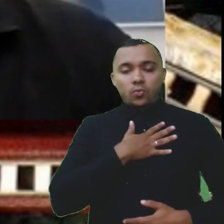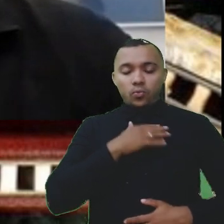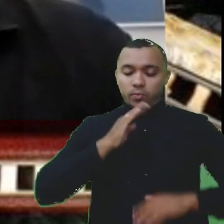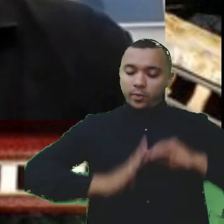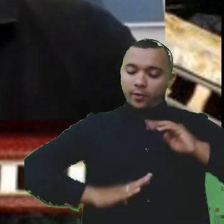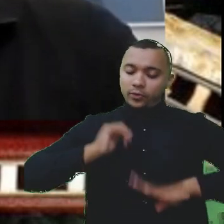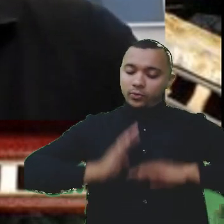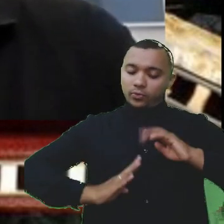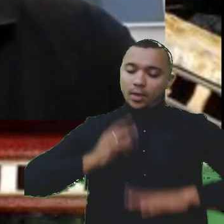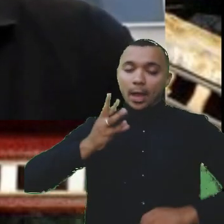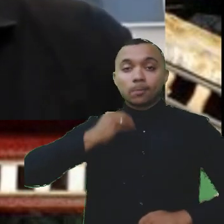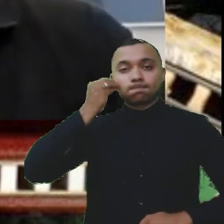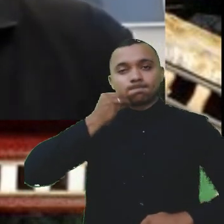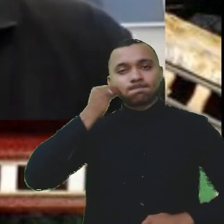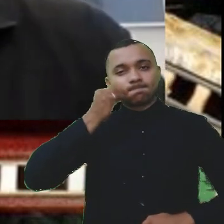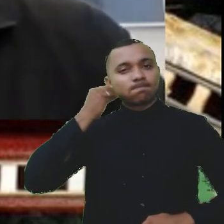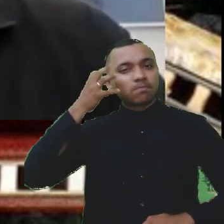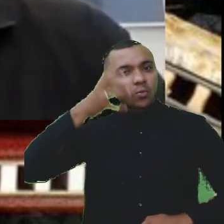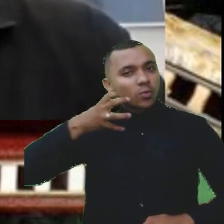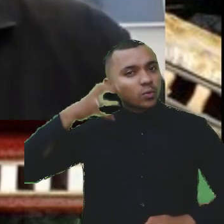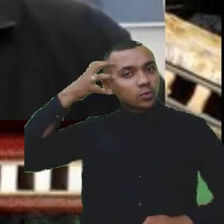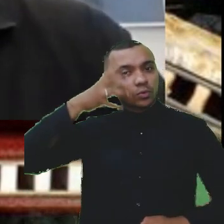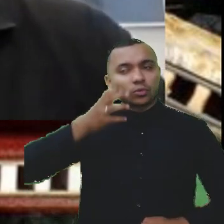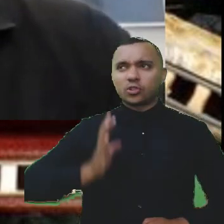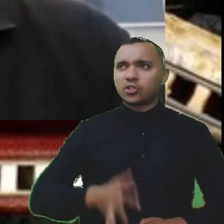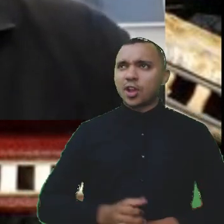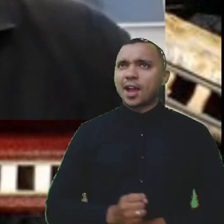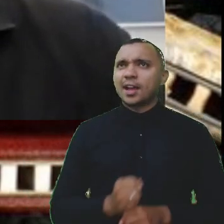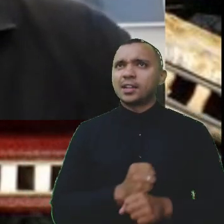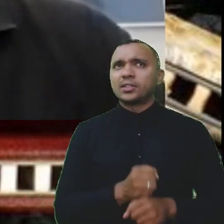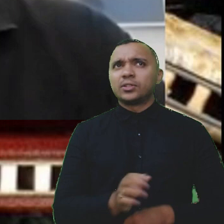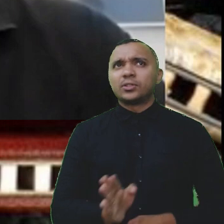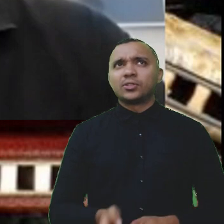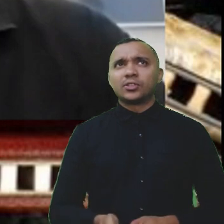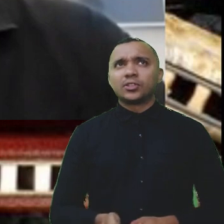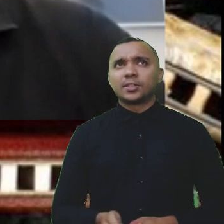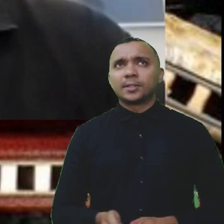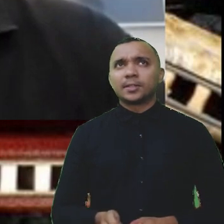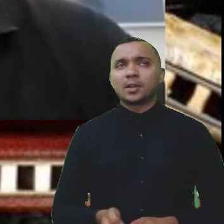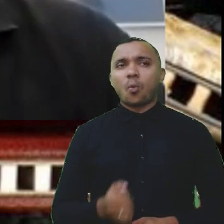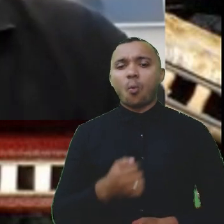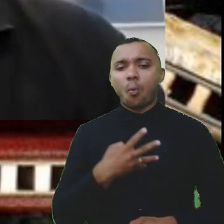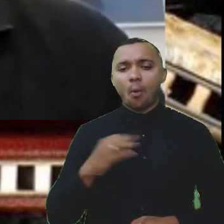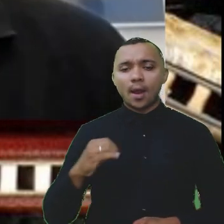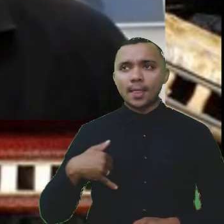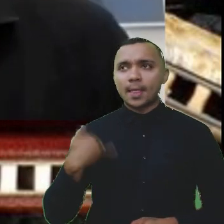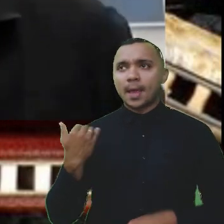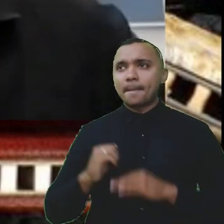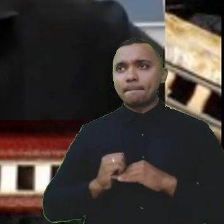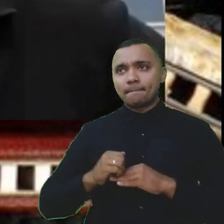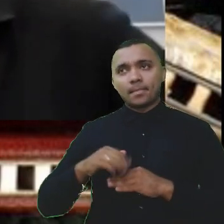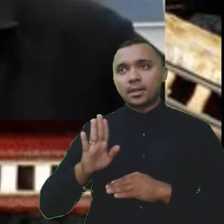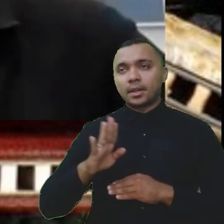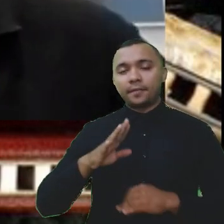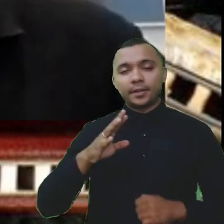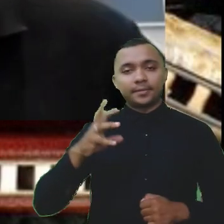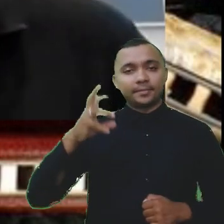e desses anos todos, já foram quase, acho que eu já passei de 40, nem comemorei os 40, tem que fazer a conta